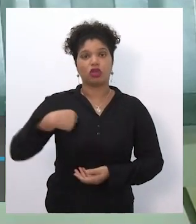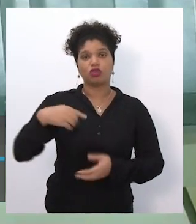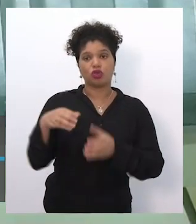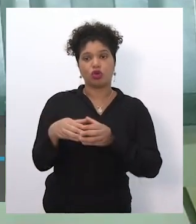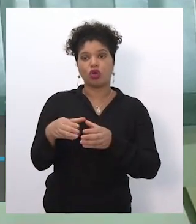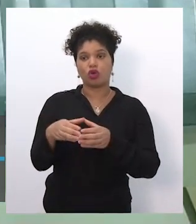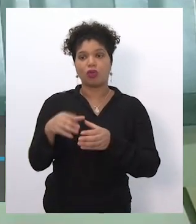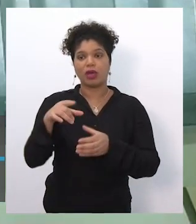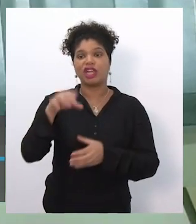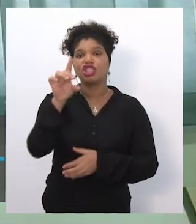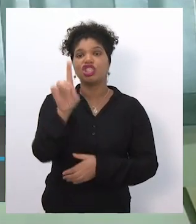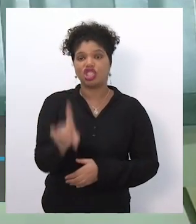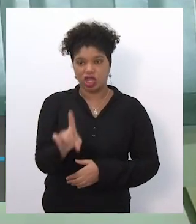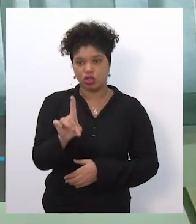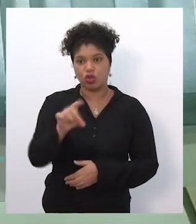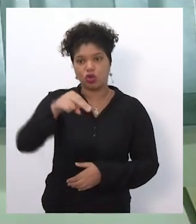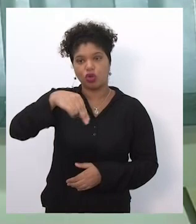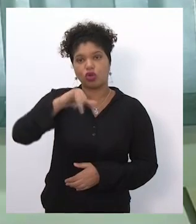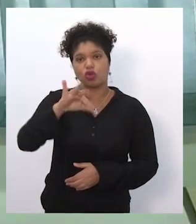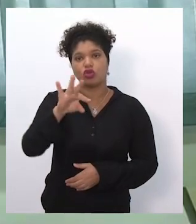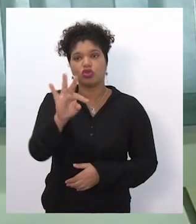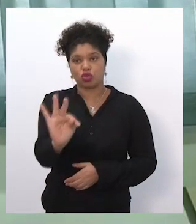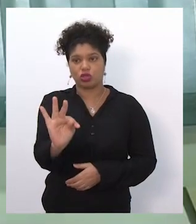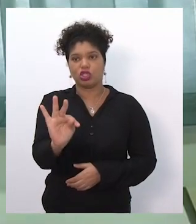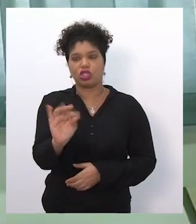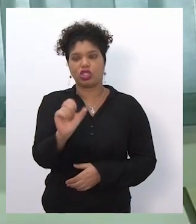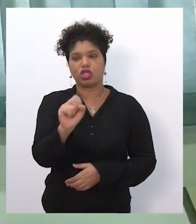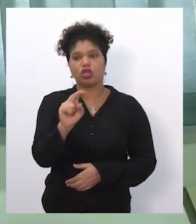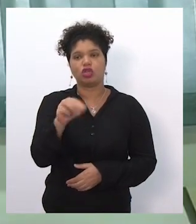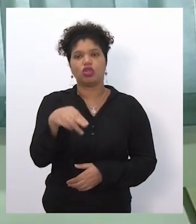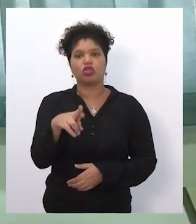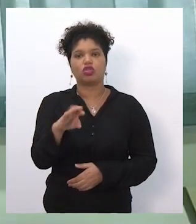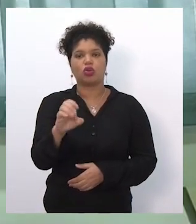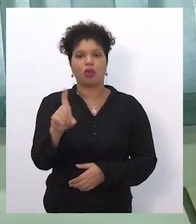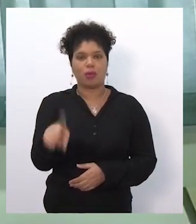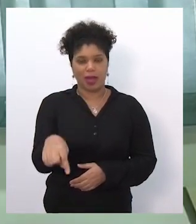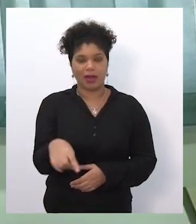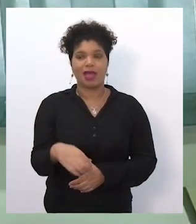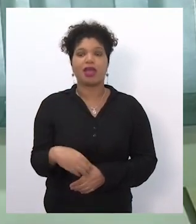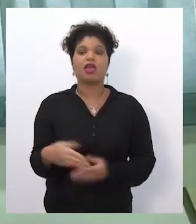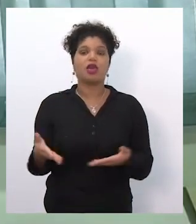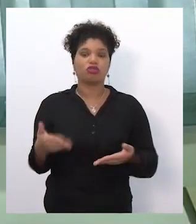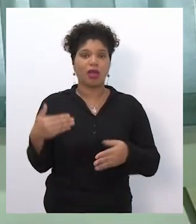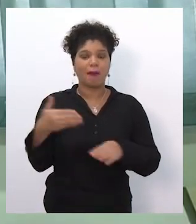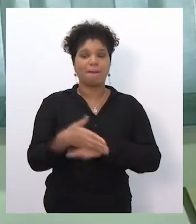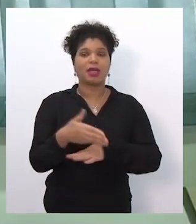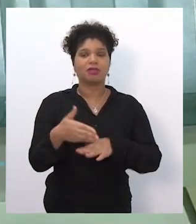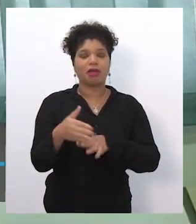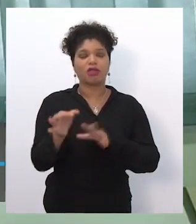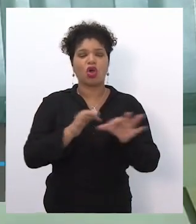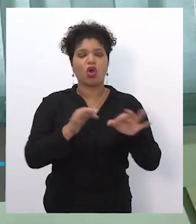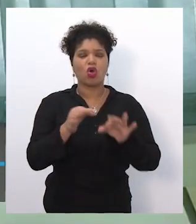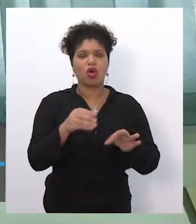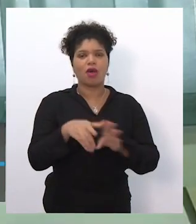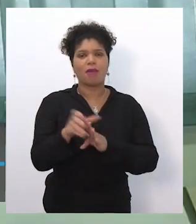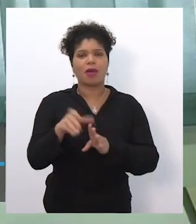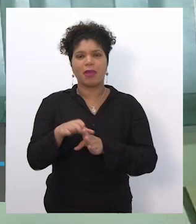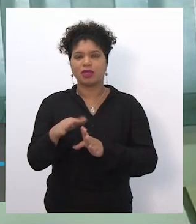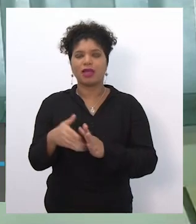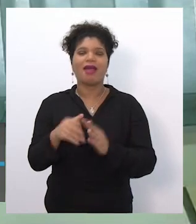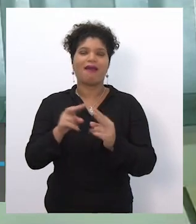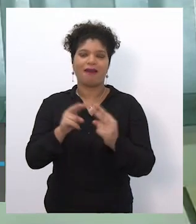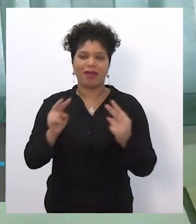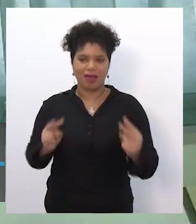do NIT aqui da Diretoria de Ensino de Sumaré. Estamos participando dessa orientação, né, totalmente de forma